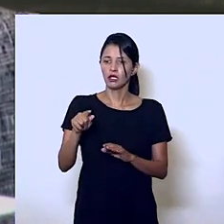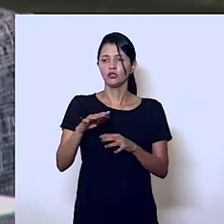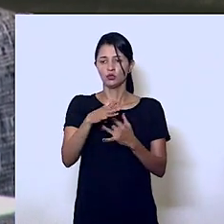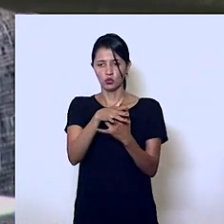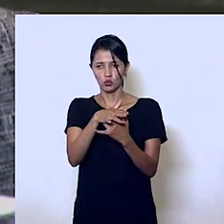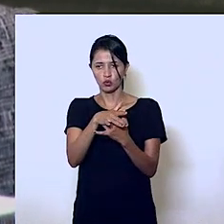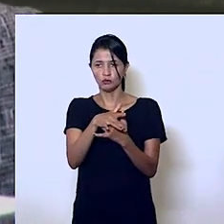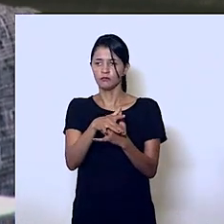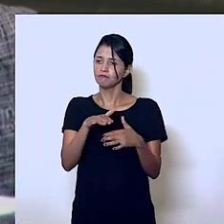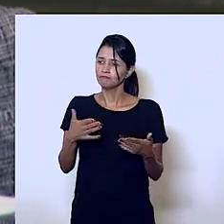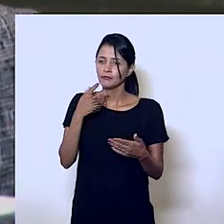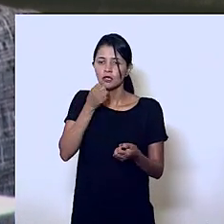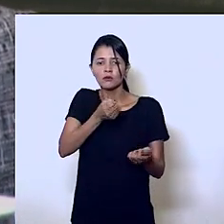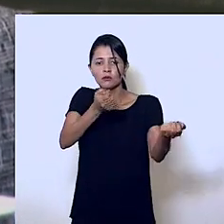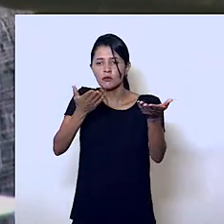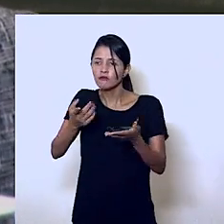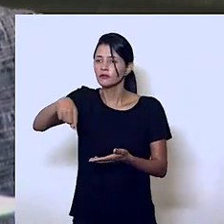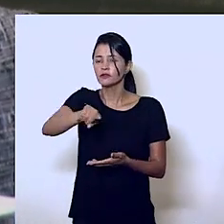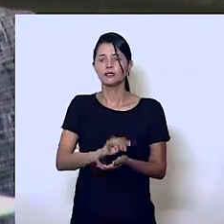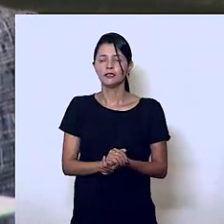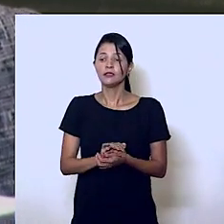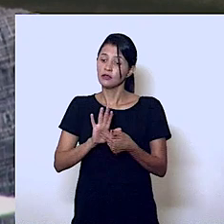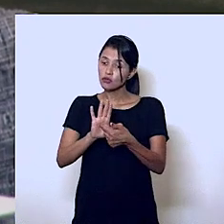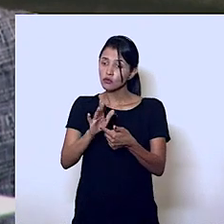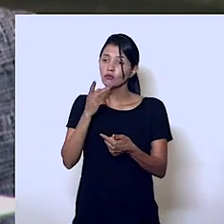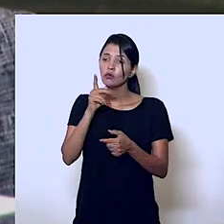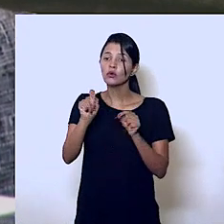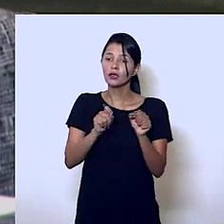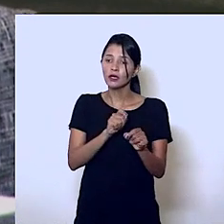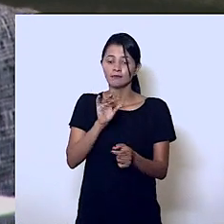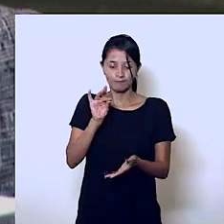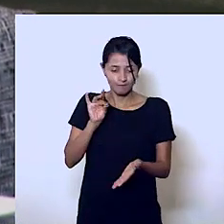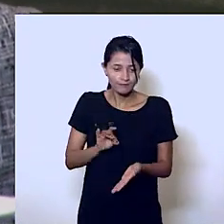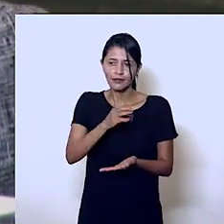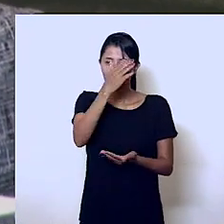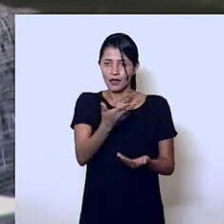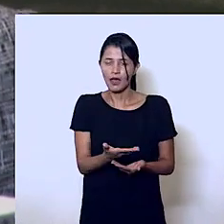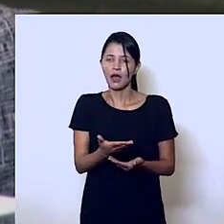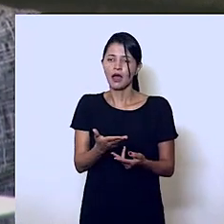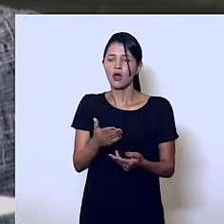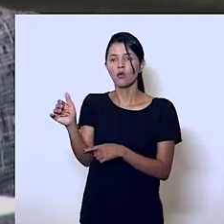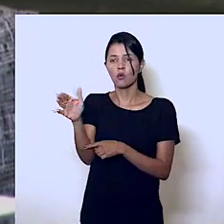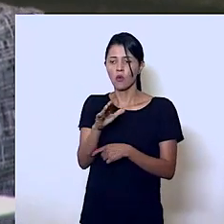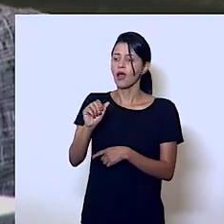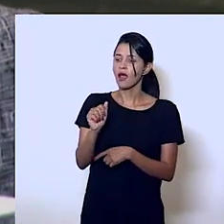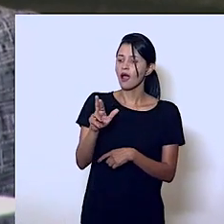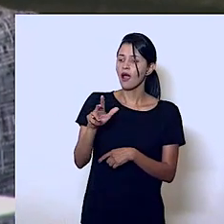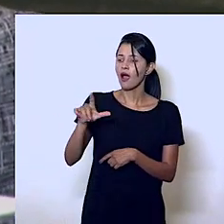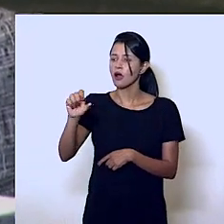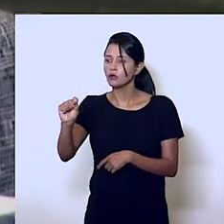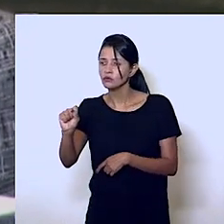e expresso, mais uma vez, o meu reconhecimento ao chanceler Carlos França pela designação da FUNAG